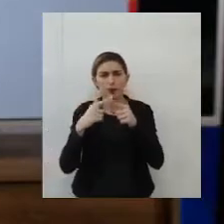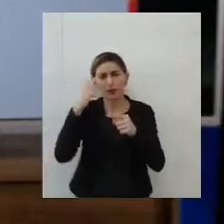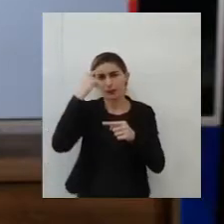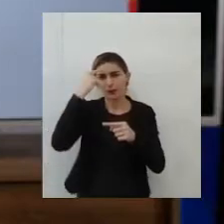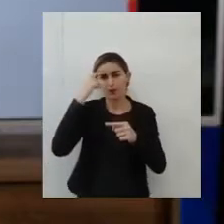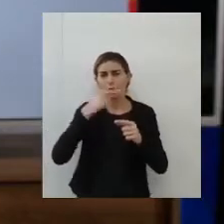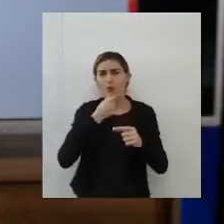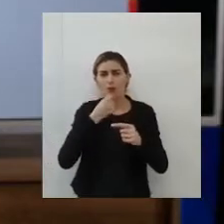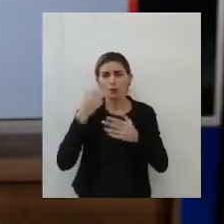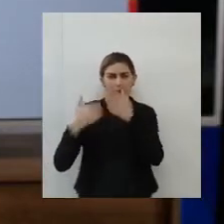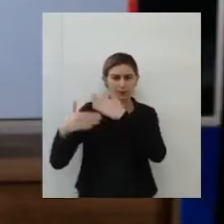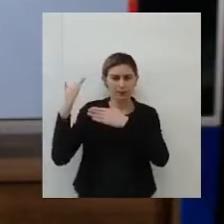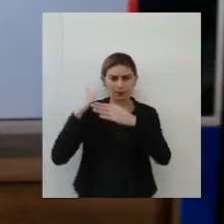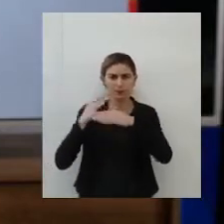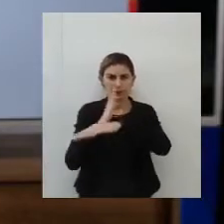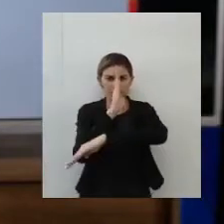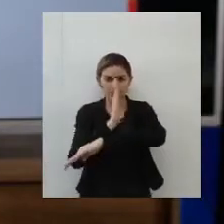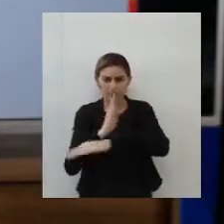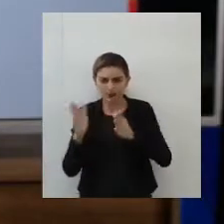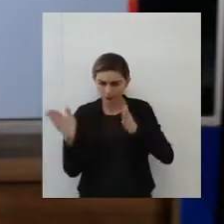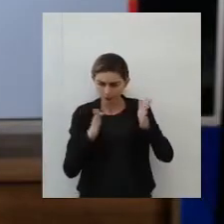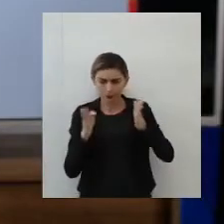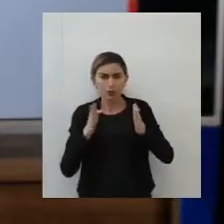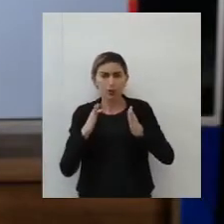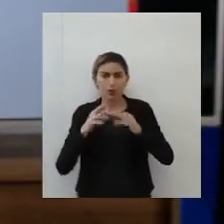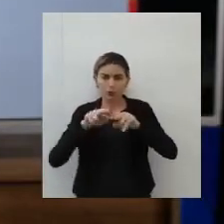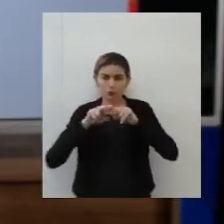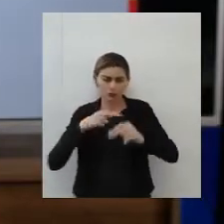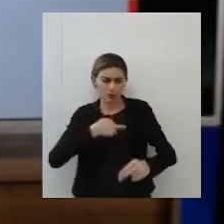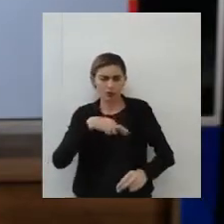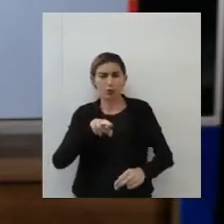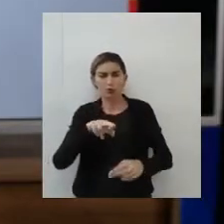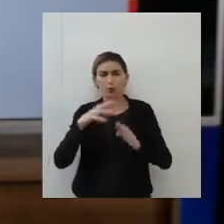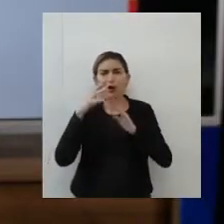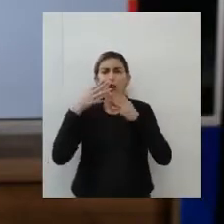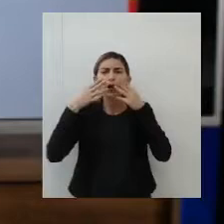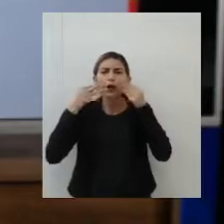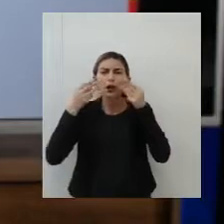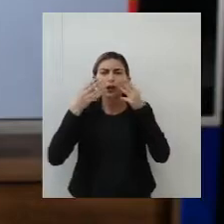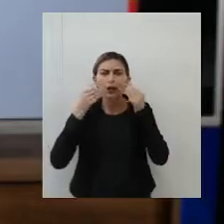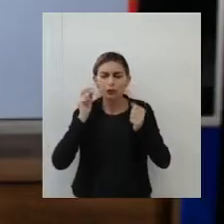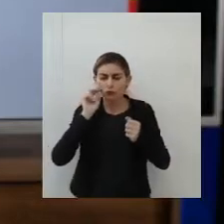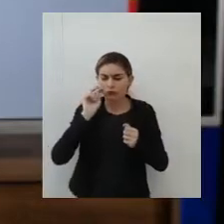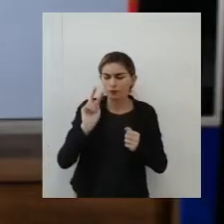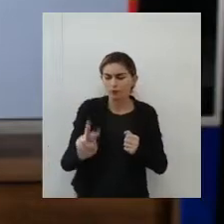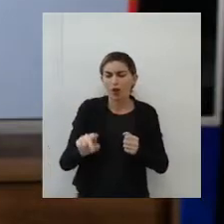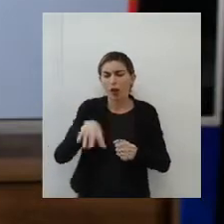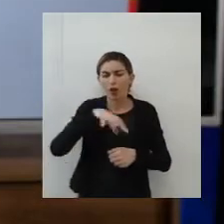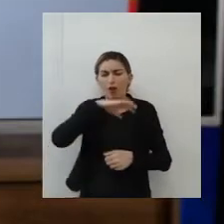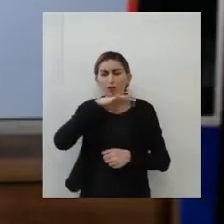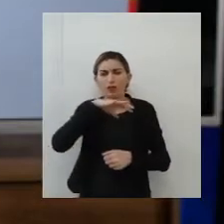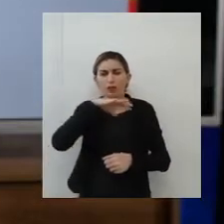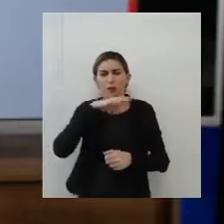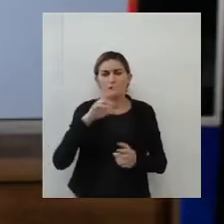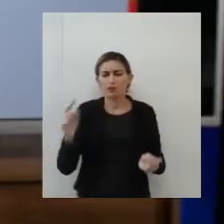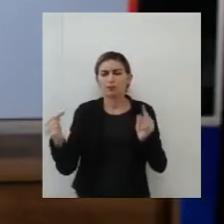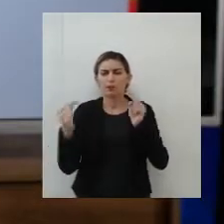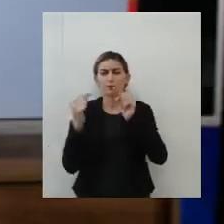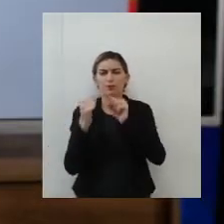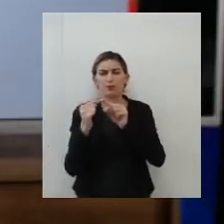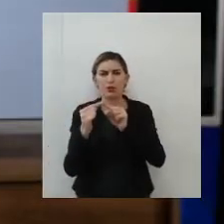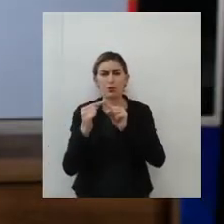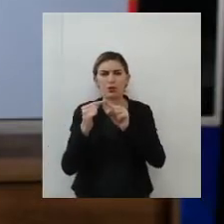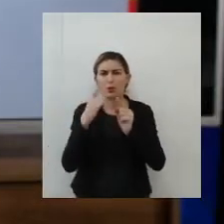medieval, principalmente por questões religiosas, os gatos foram vistos como animais associados